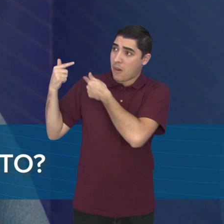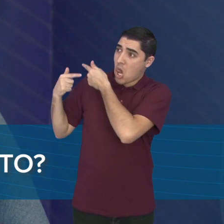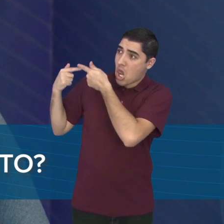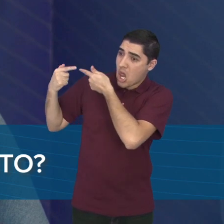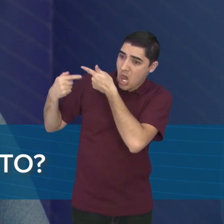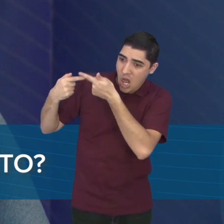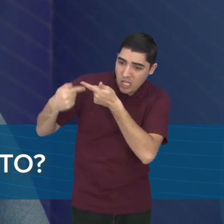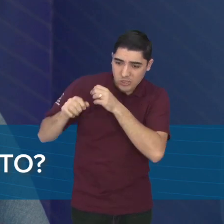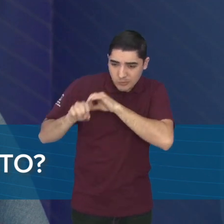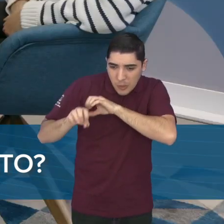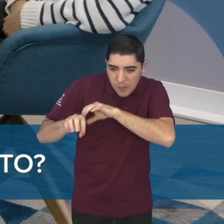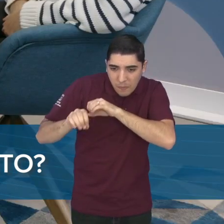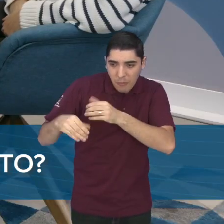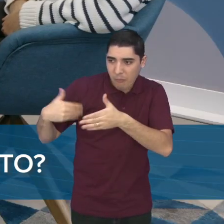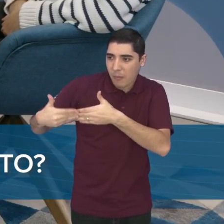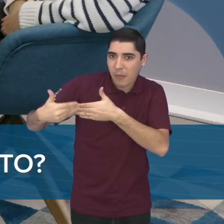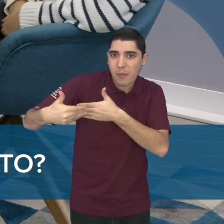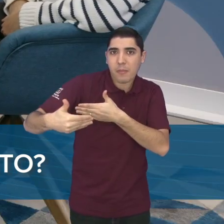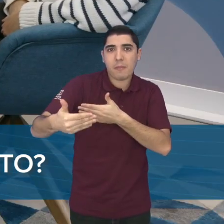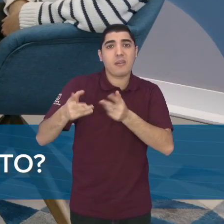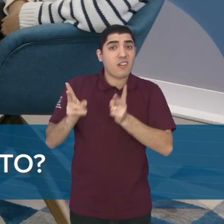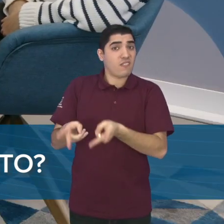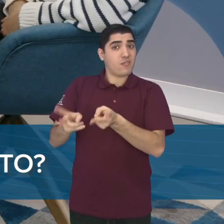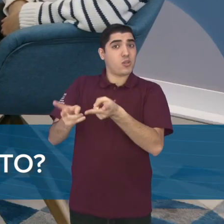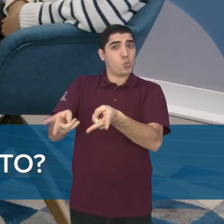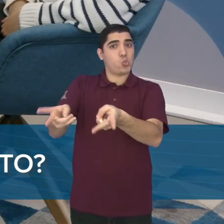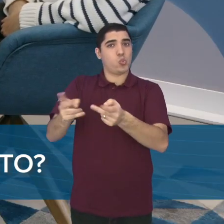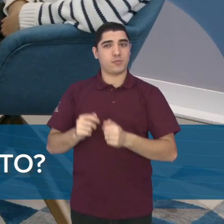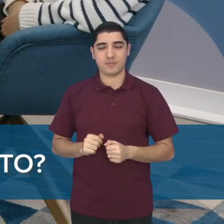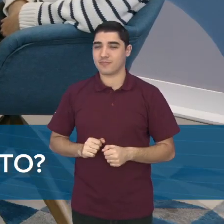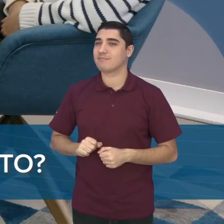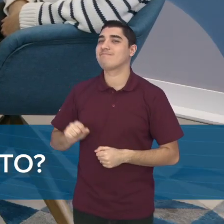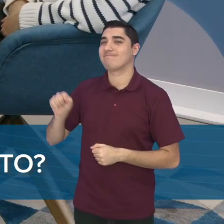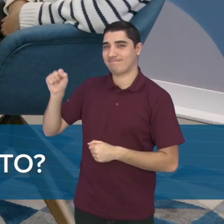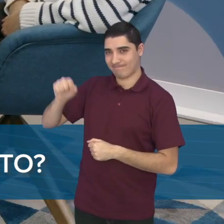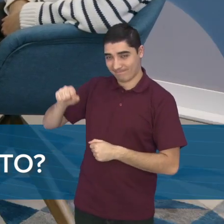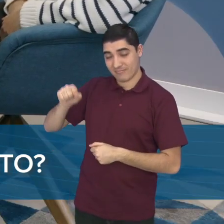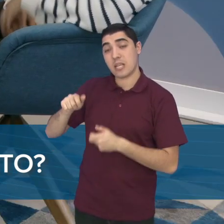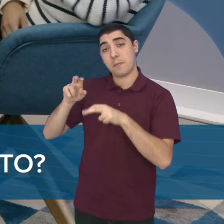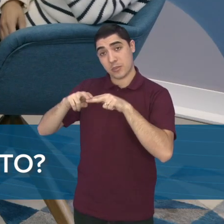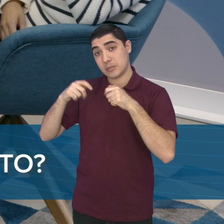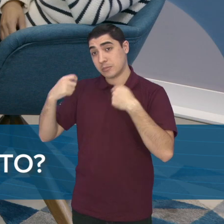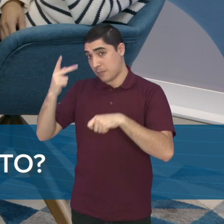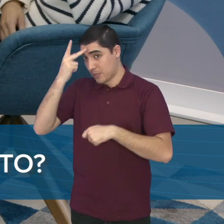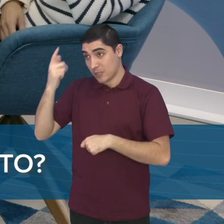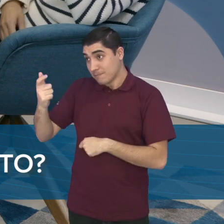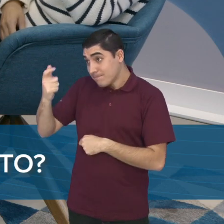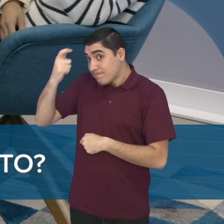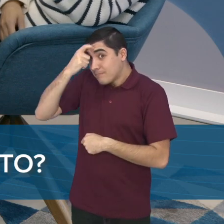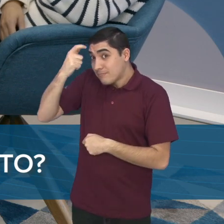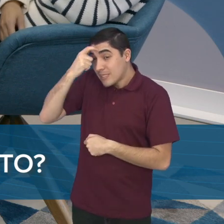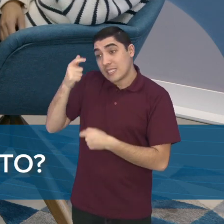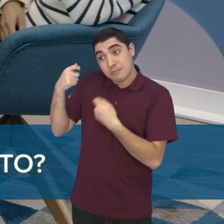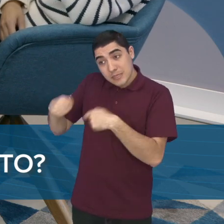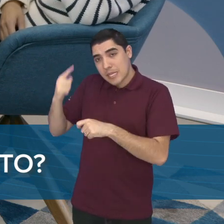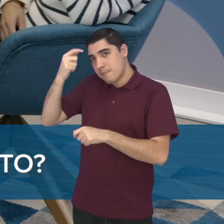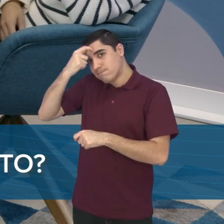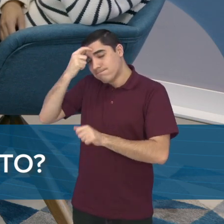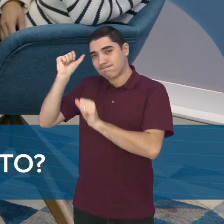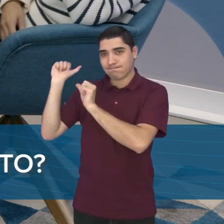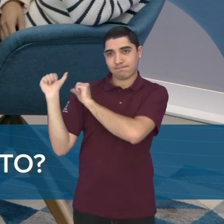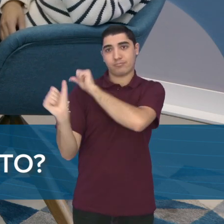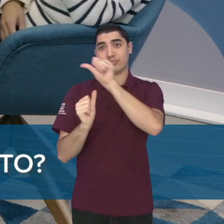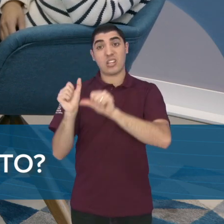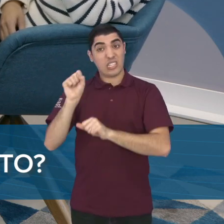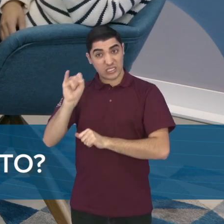tiver ali no seu ambiente, no seu nicho de convívio. É isso mesmo, Dani. Enquanto você não tem essa consciência, você repete de maneira automática.